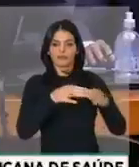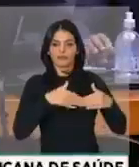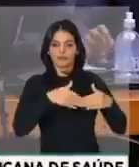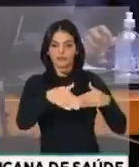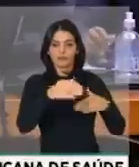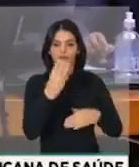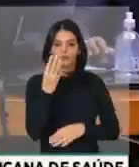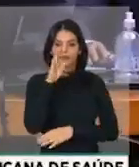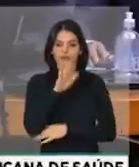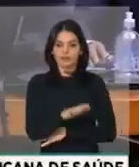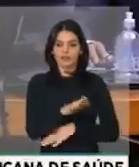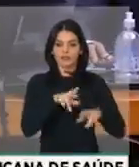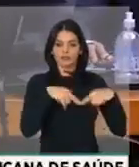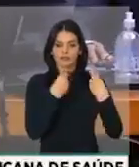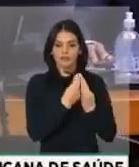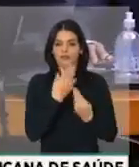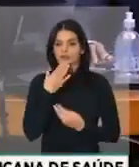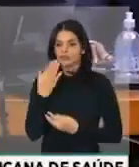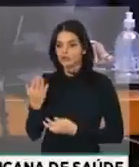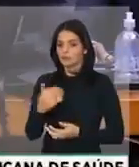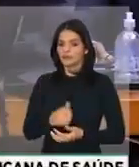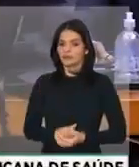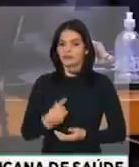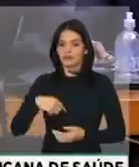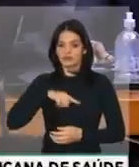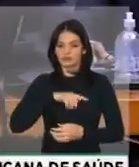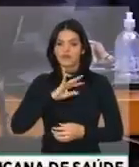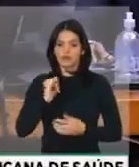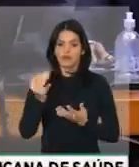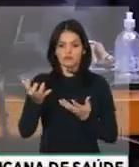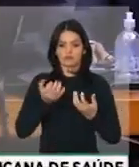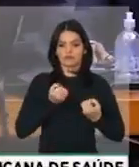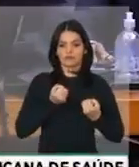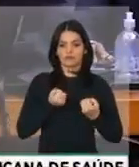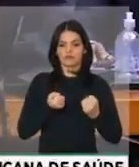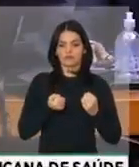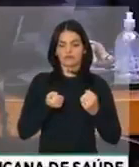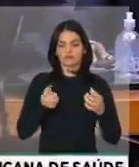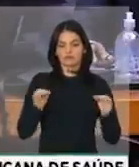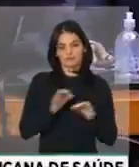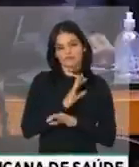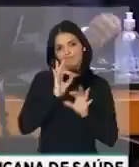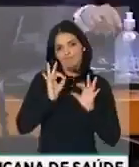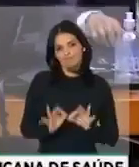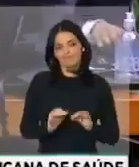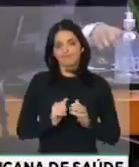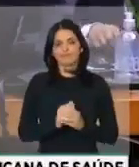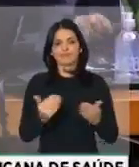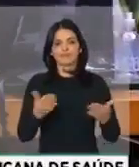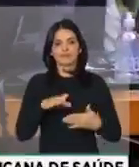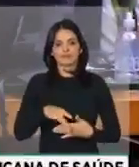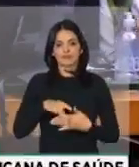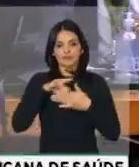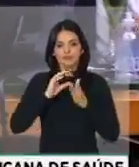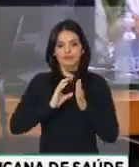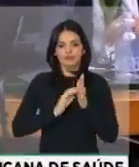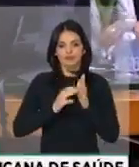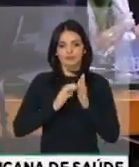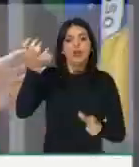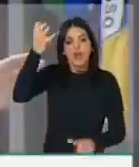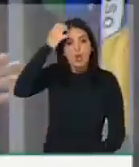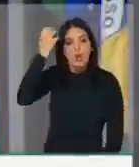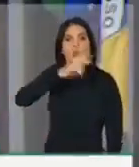há 12 horas fazer essa solicitação da casa de sogra e a gente plantamento é tanto pelo tempo da liderança do psl deputado